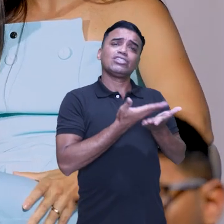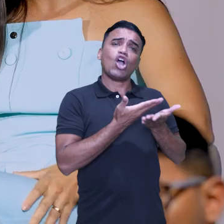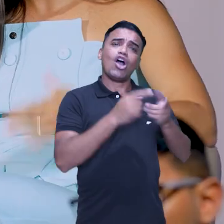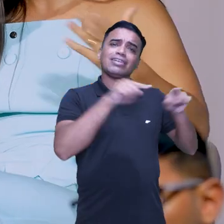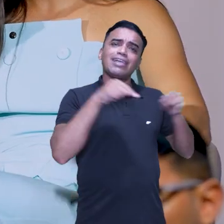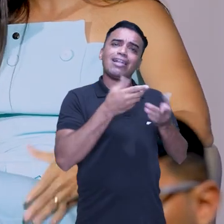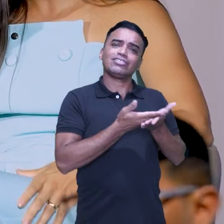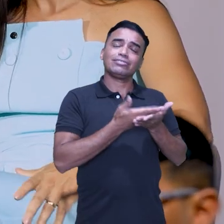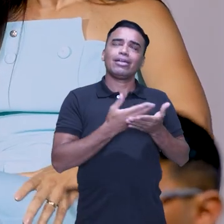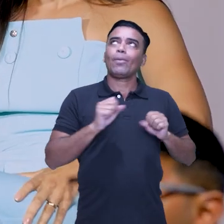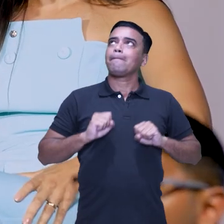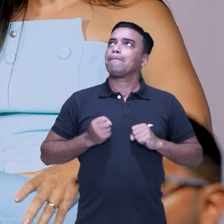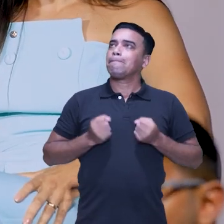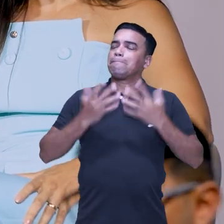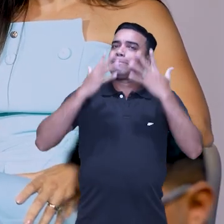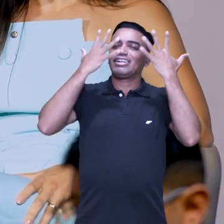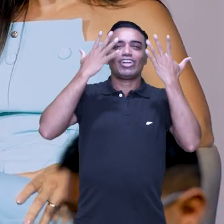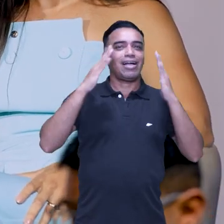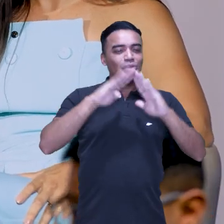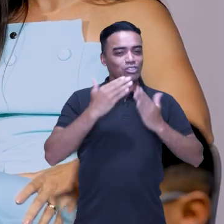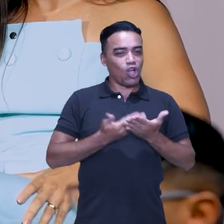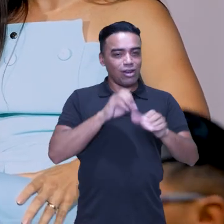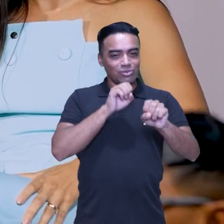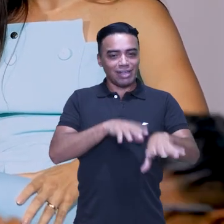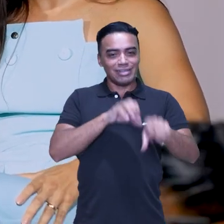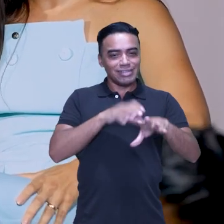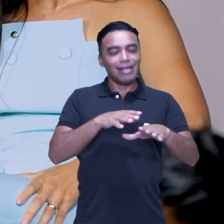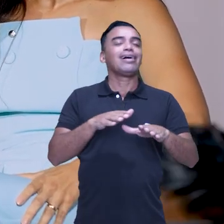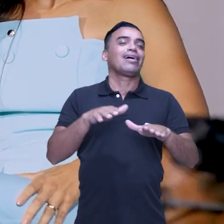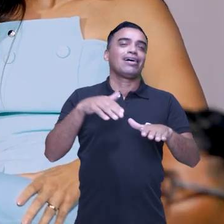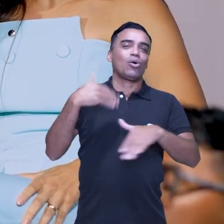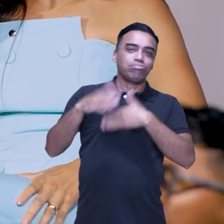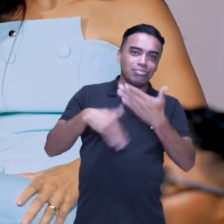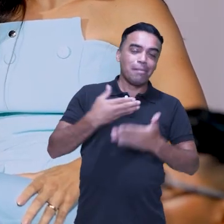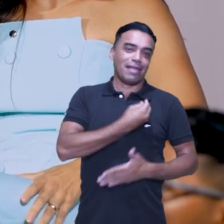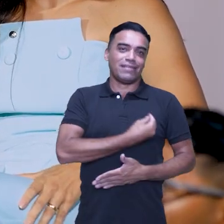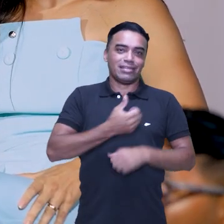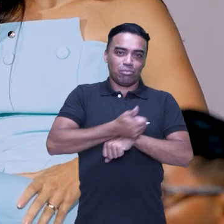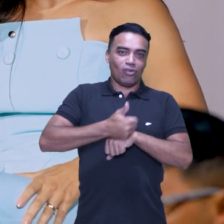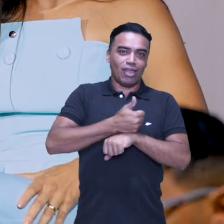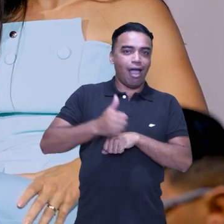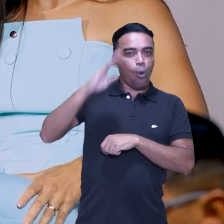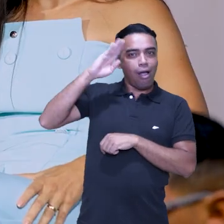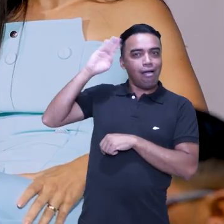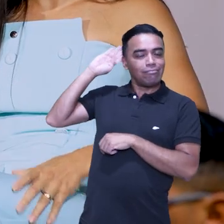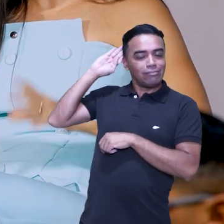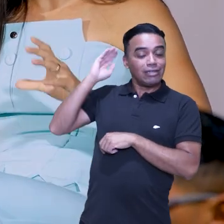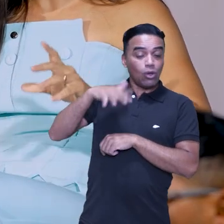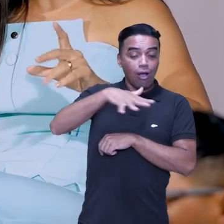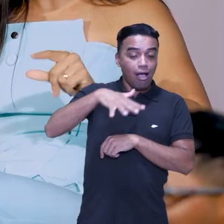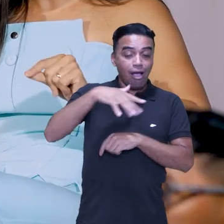da minha paixão por dar aula, em decorrência da minha carreira acadêmica. E o ambiente da sala de aula, ele